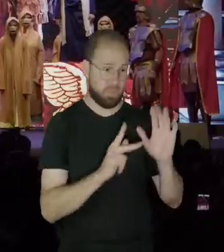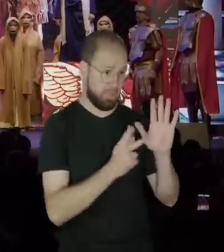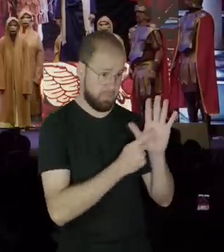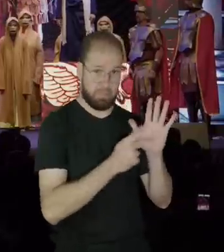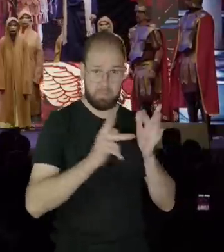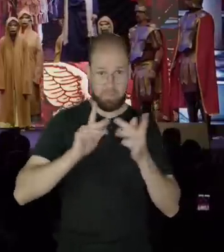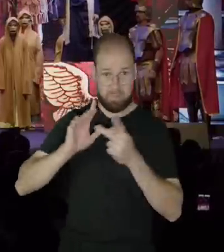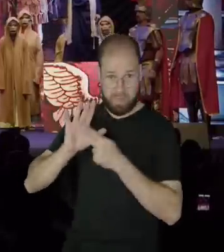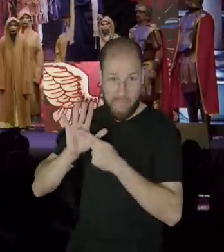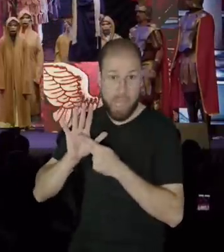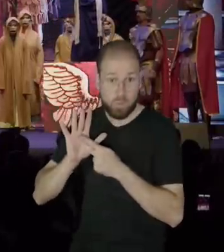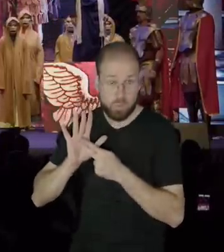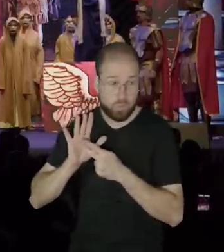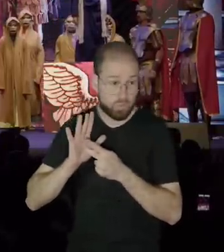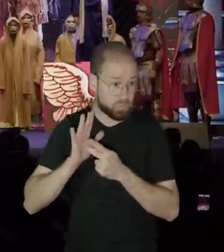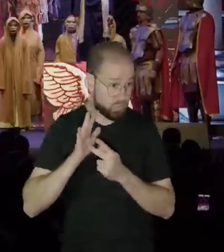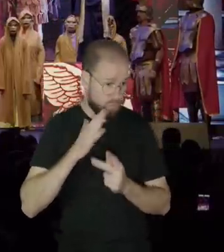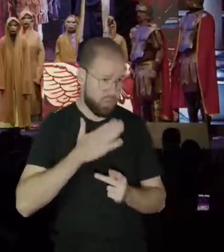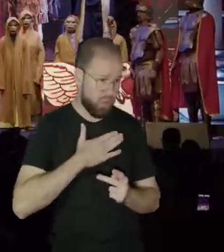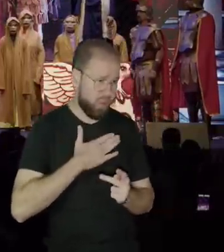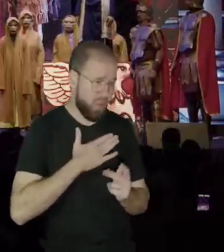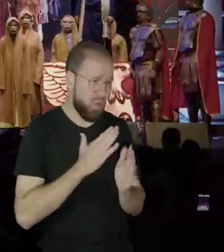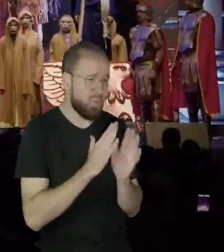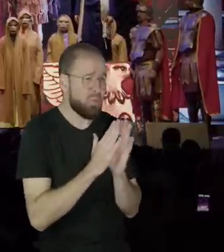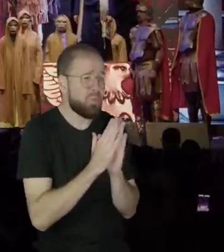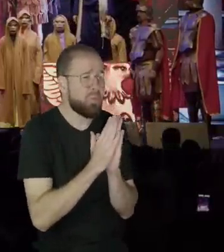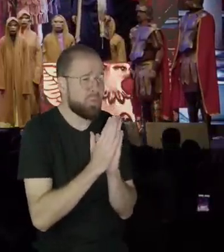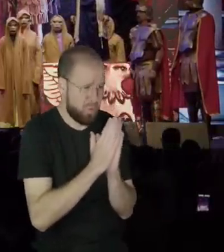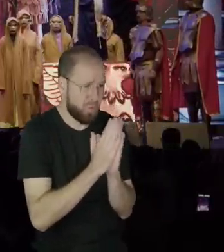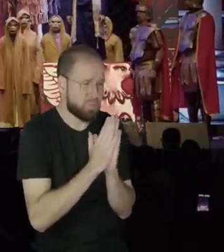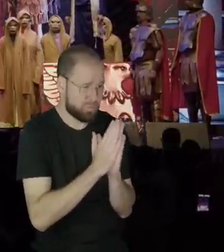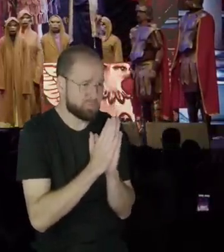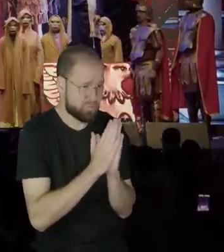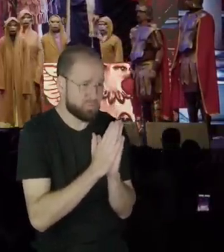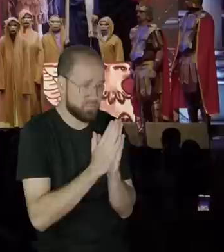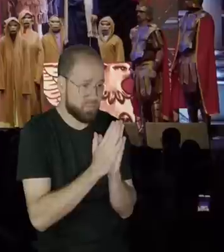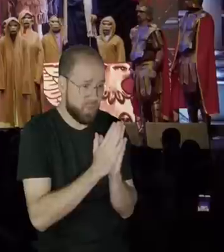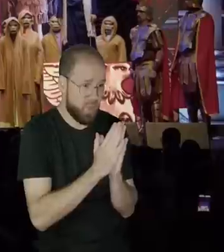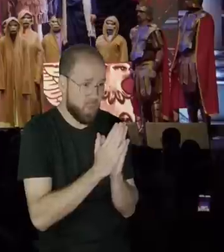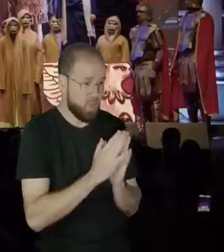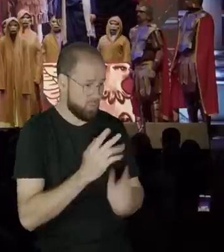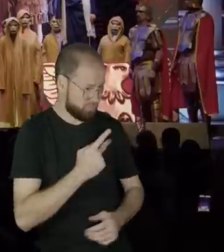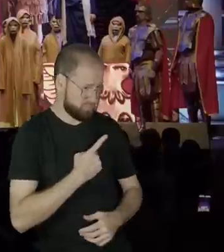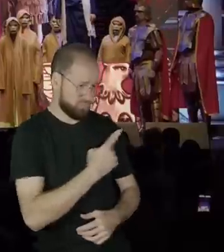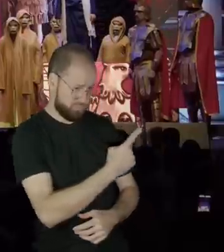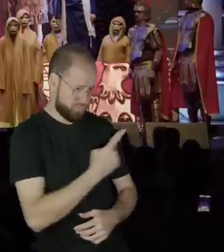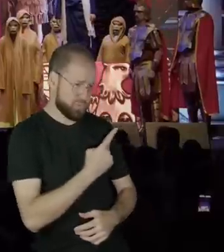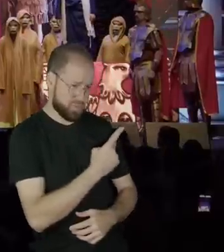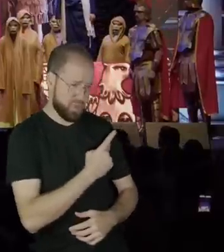Pilatos, eu lhe imploro, em nome do nosso amor,